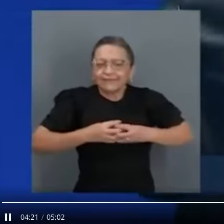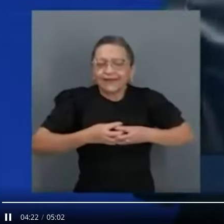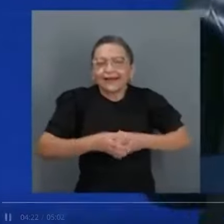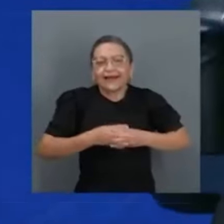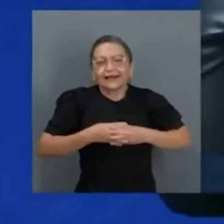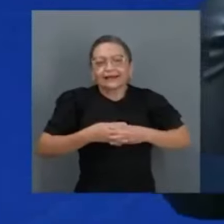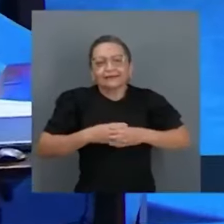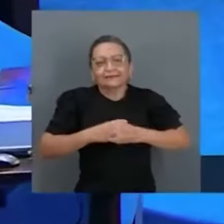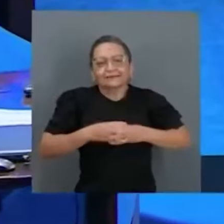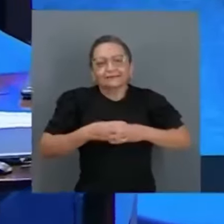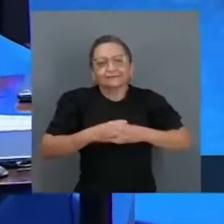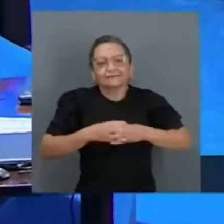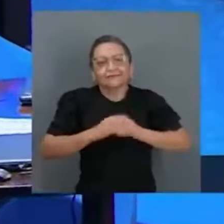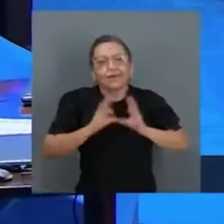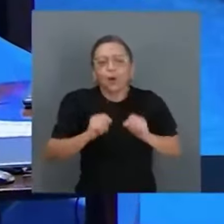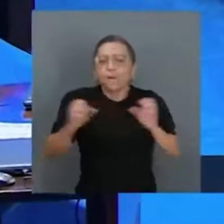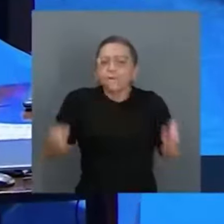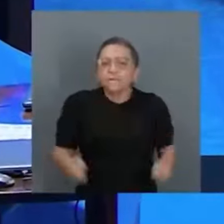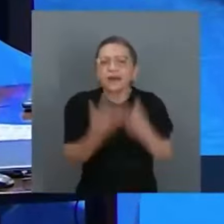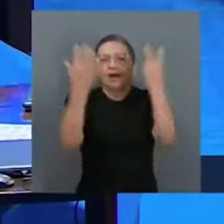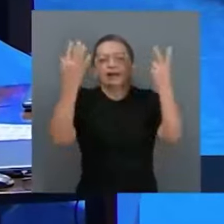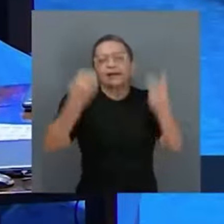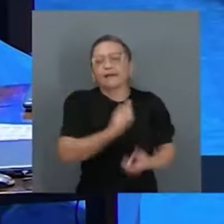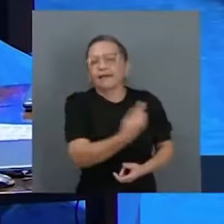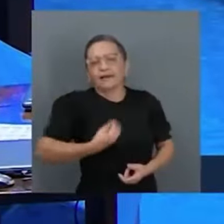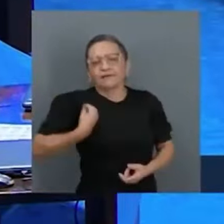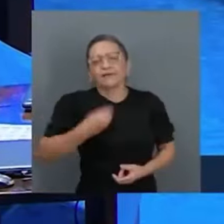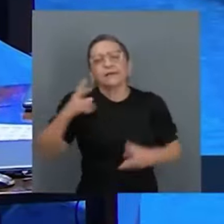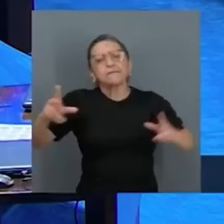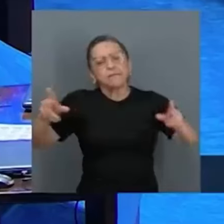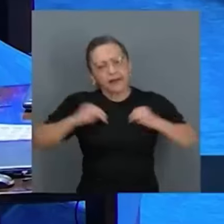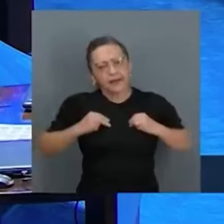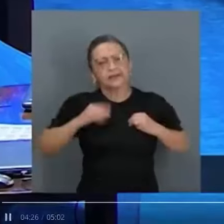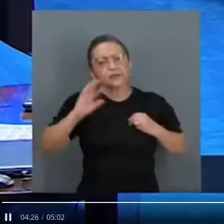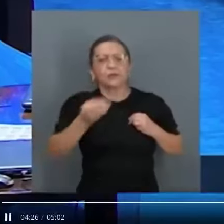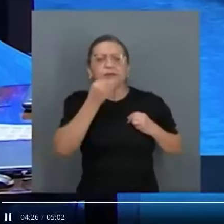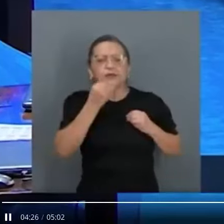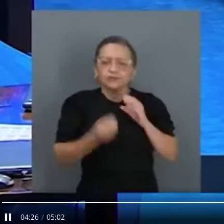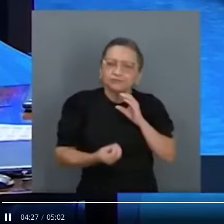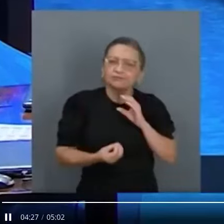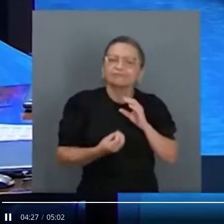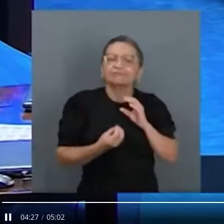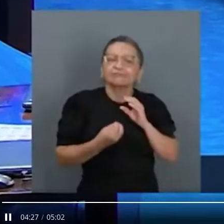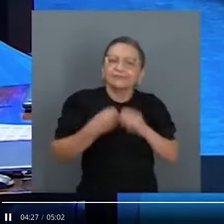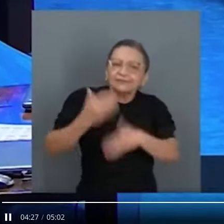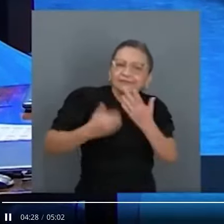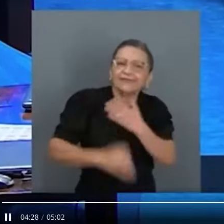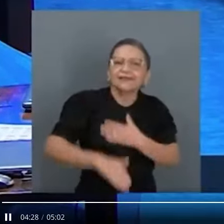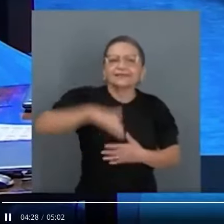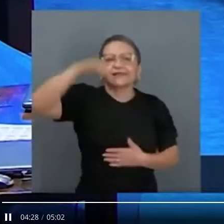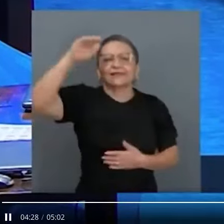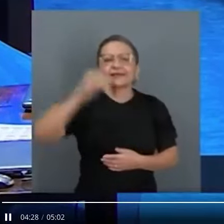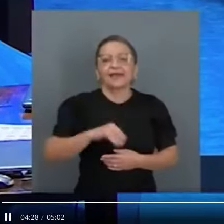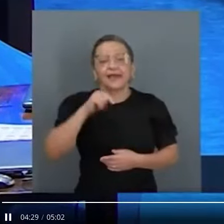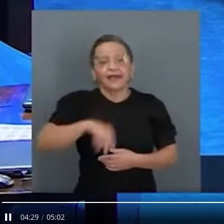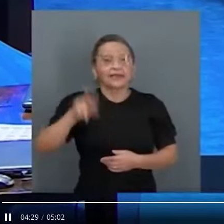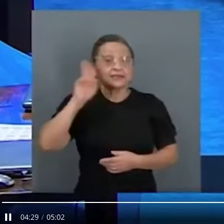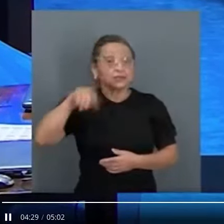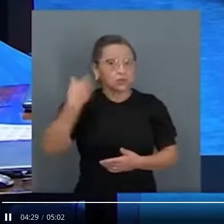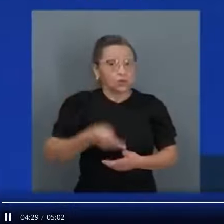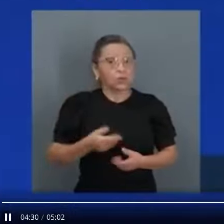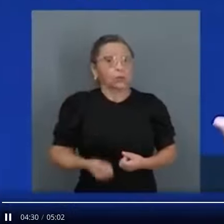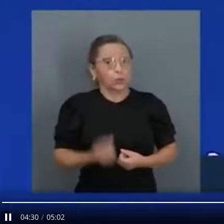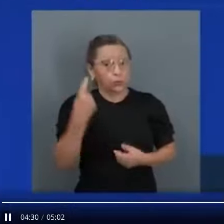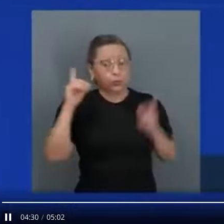milagre. E cada vida merece a chance de florescer. Essa história, embora trágica,